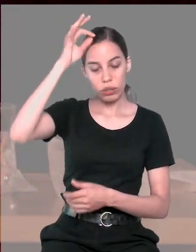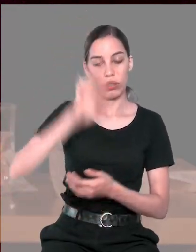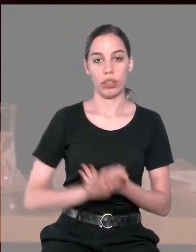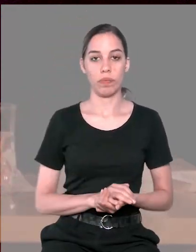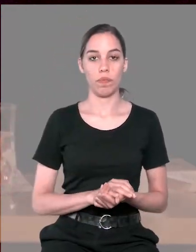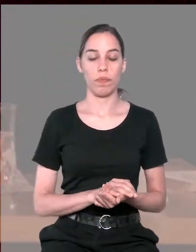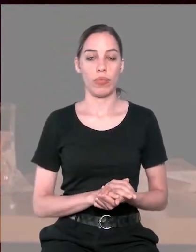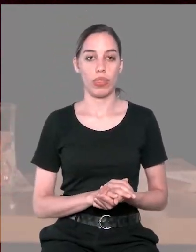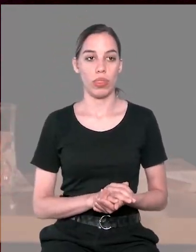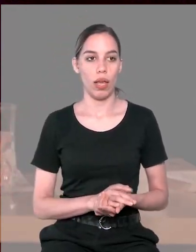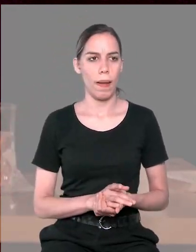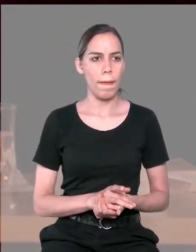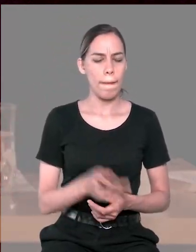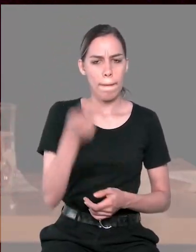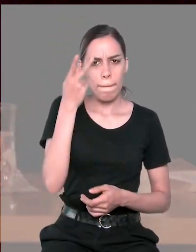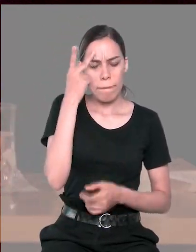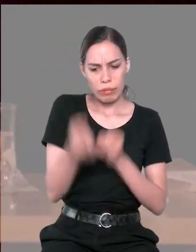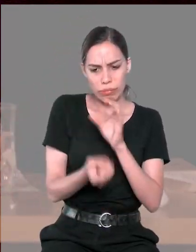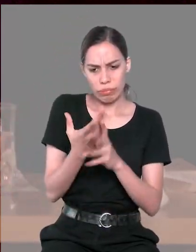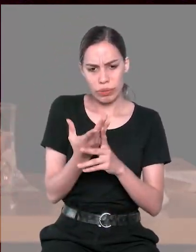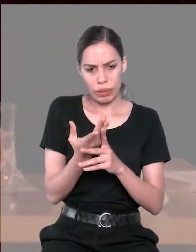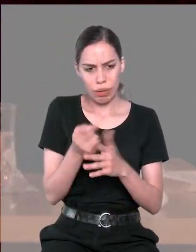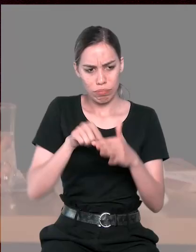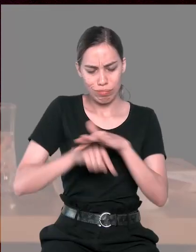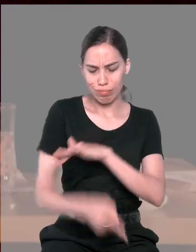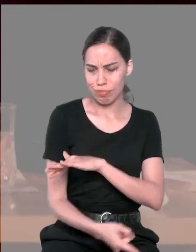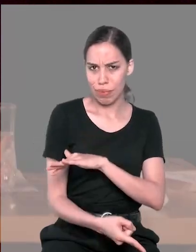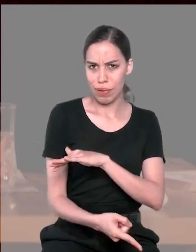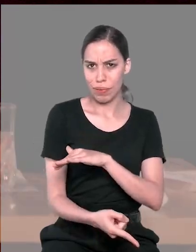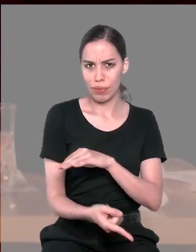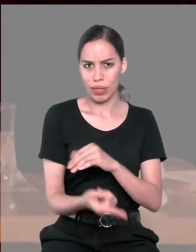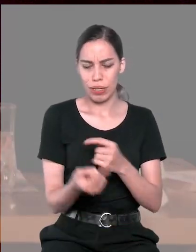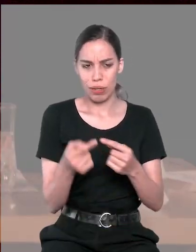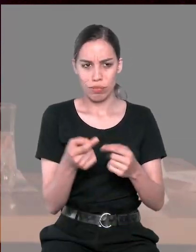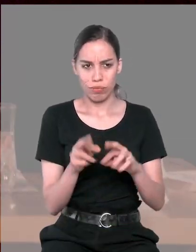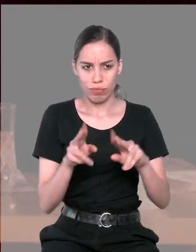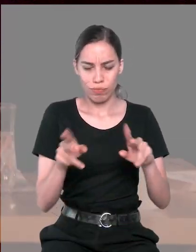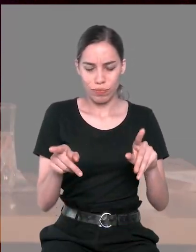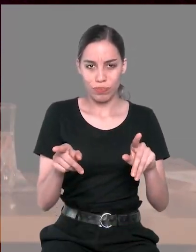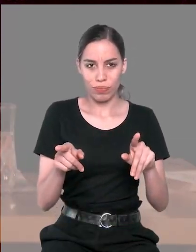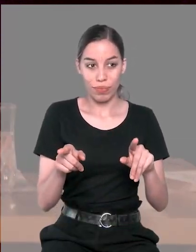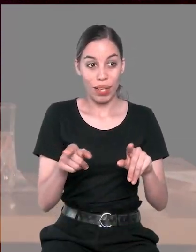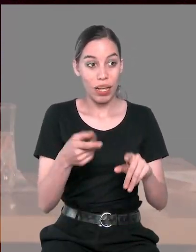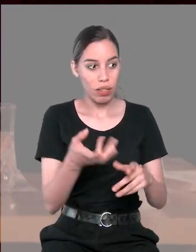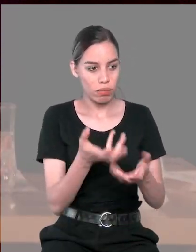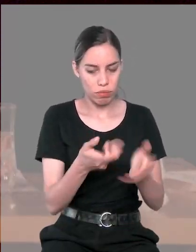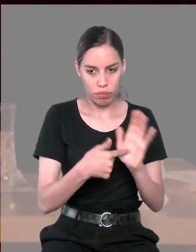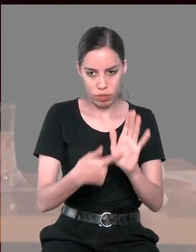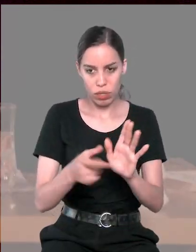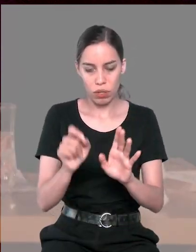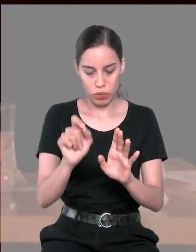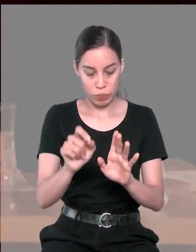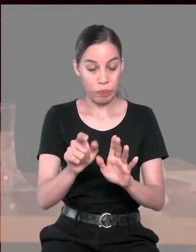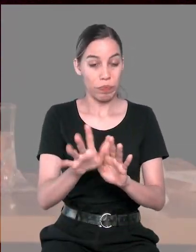Para construir esse complexo jogo de matrioscas que se engolem umas às outras, porque essa é outra imagem que eu queria dar para vocês. Como é que o